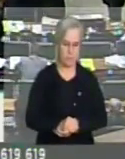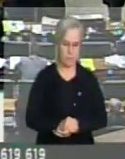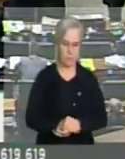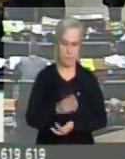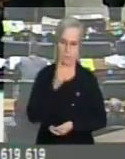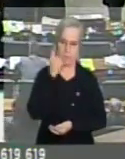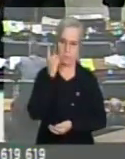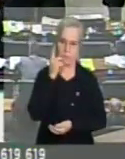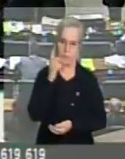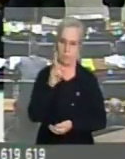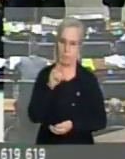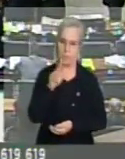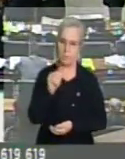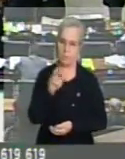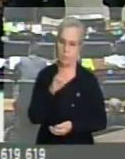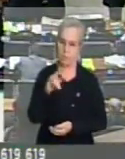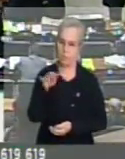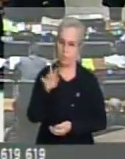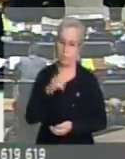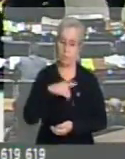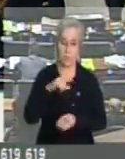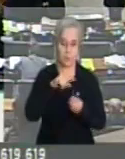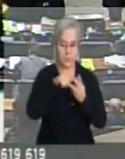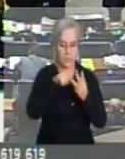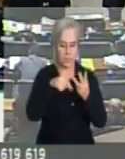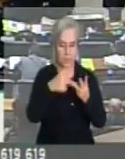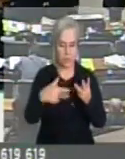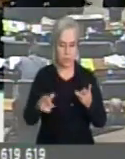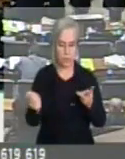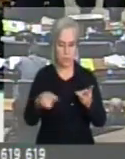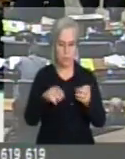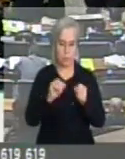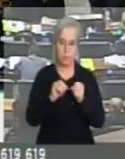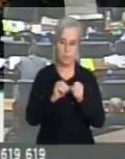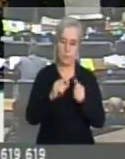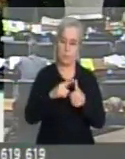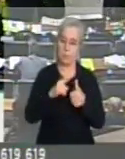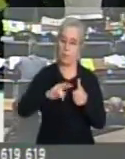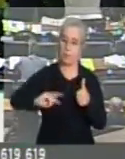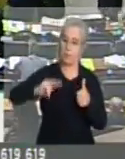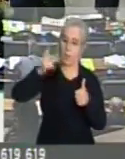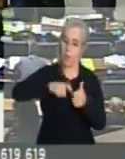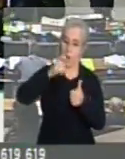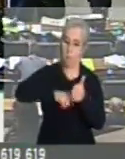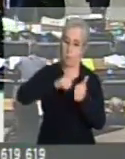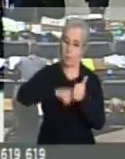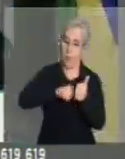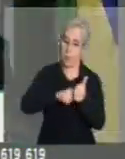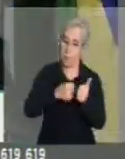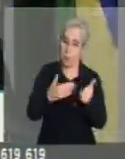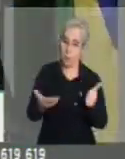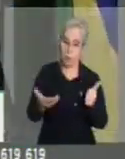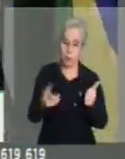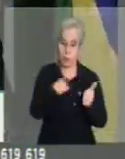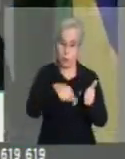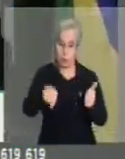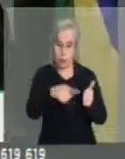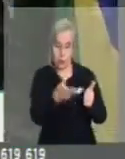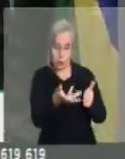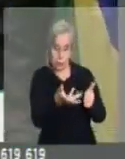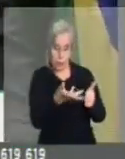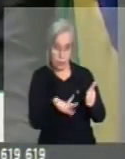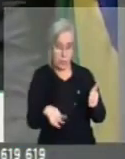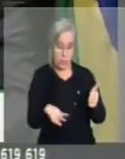Duarte. Temos três alternativas, senhor presidente. Aumentar impostos, que é o que parece a turma do governo